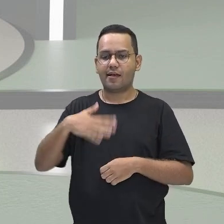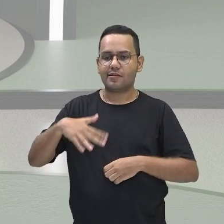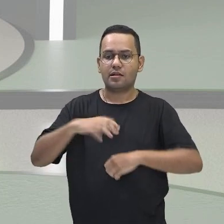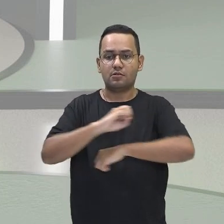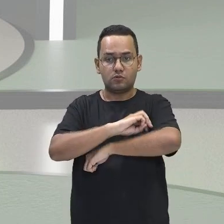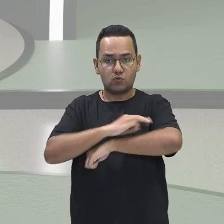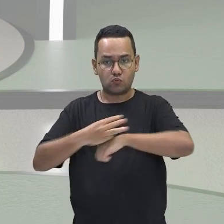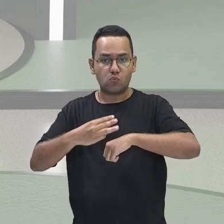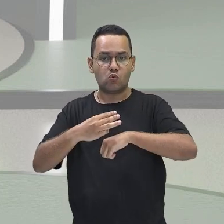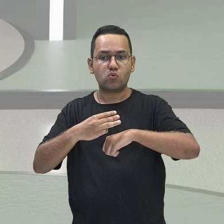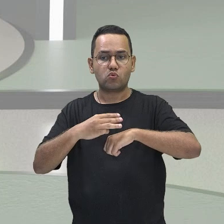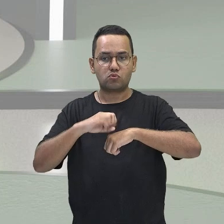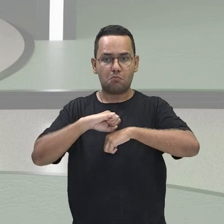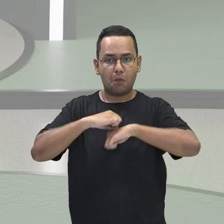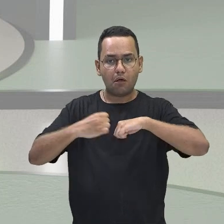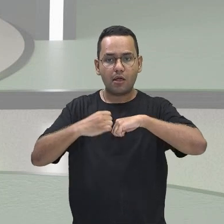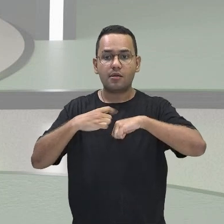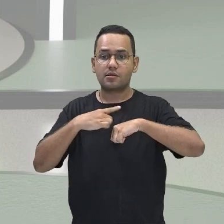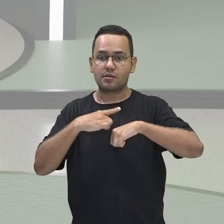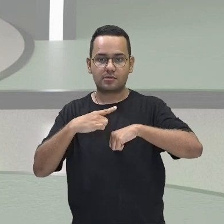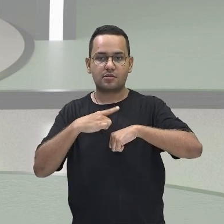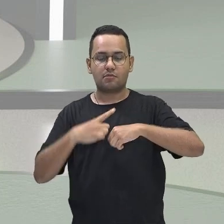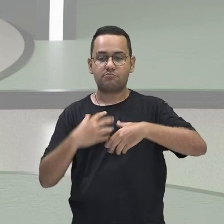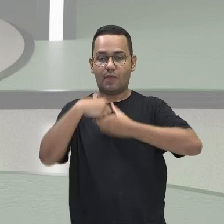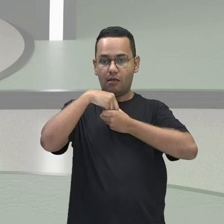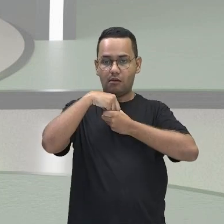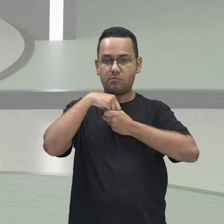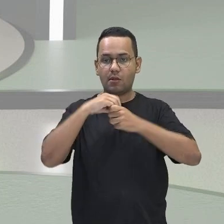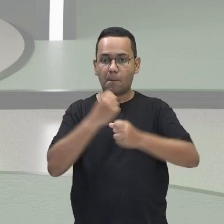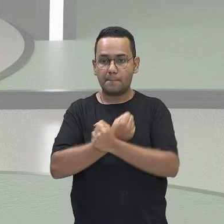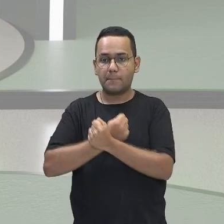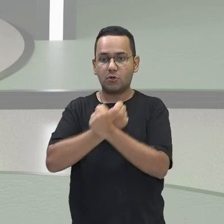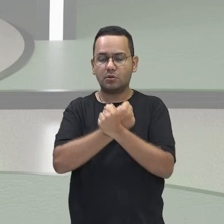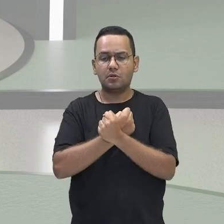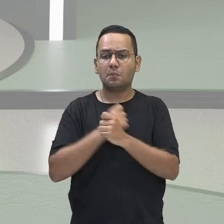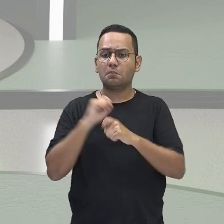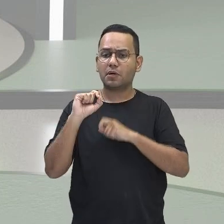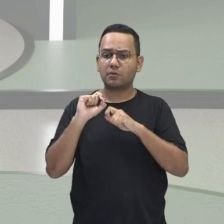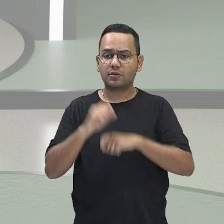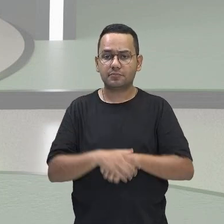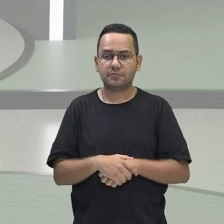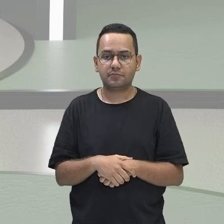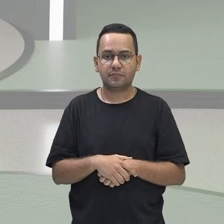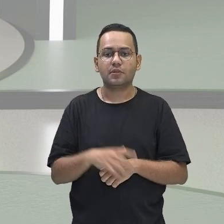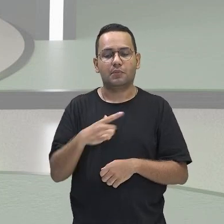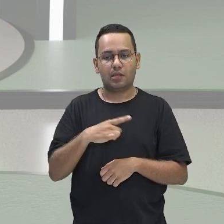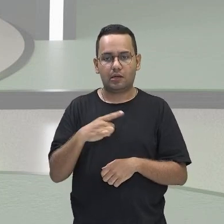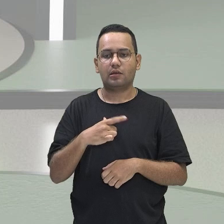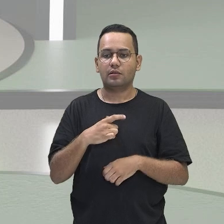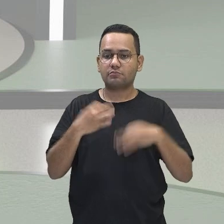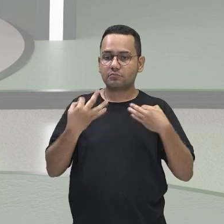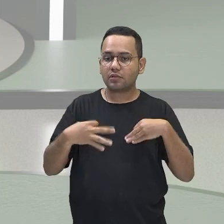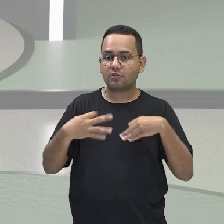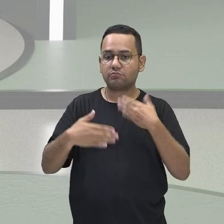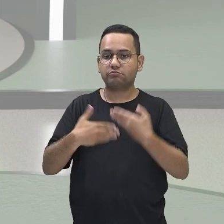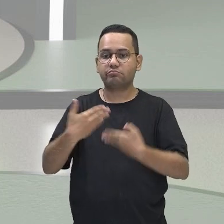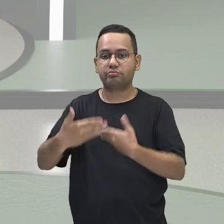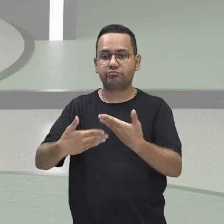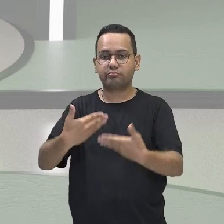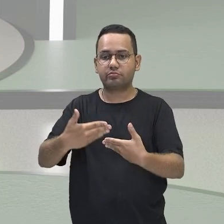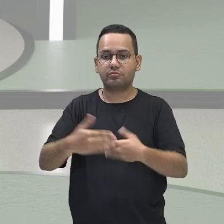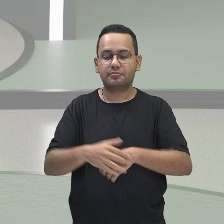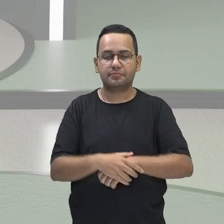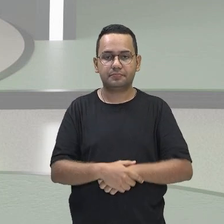estar protegido lá dentro para que execute a sua função. Então, o